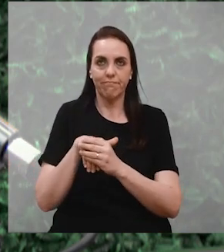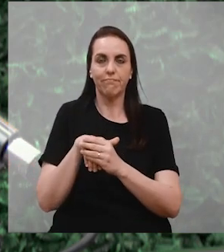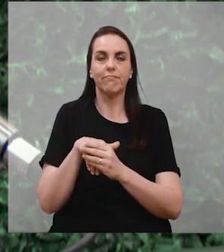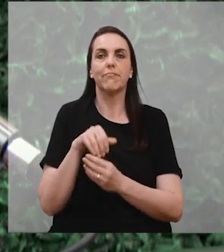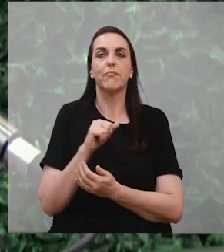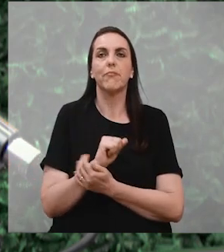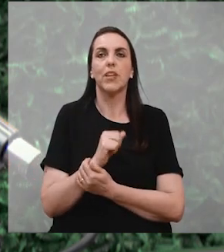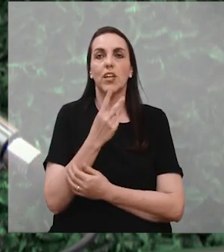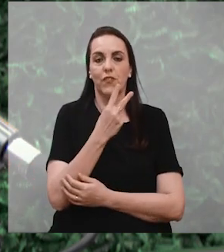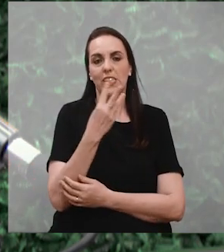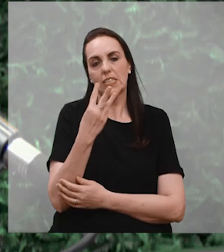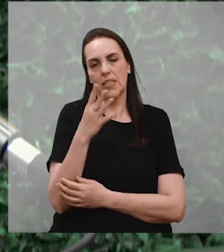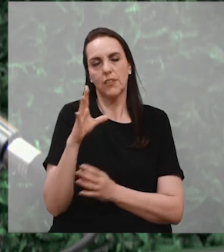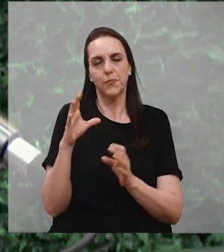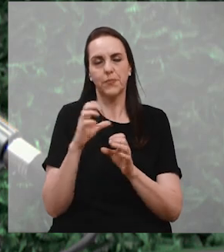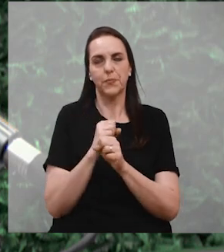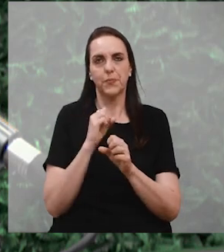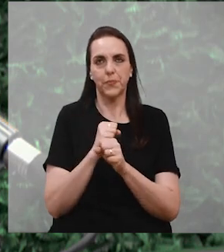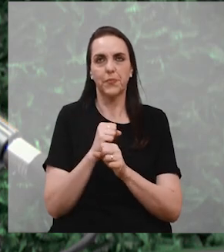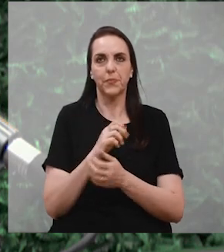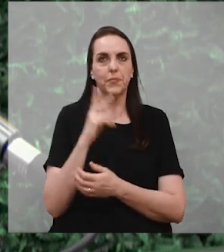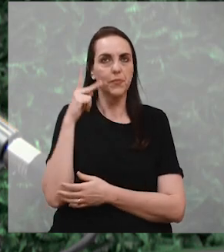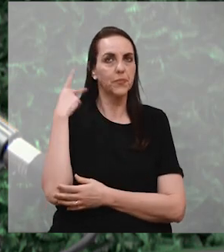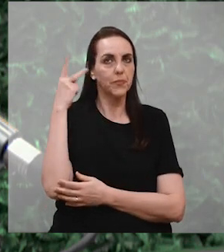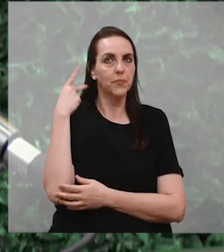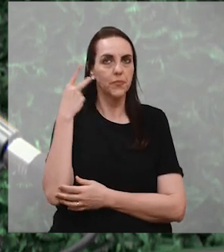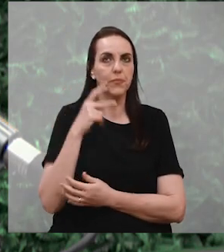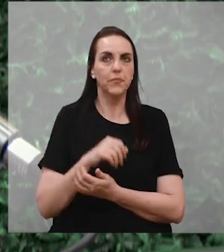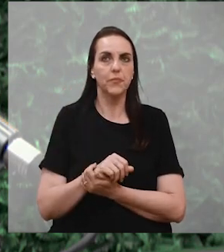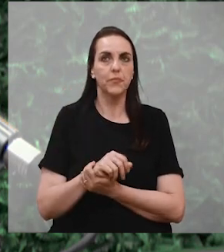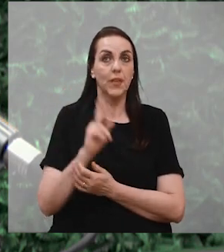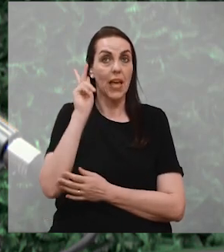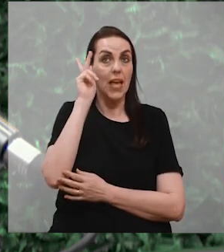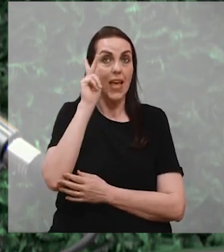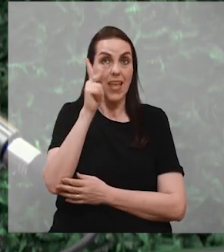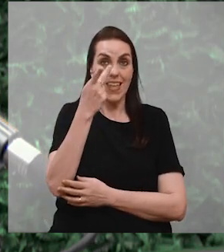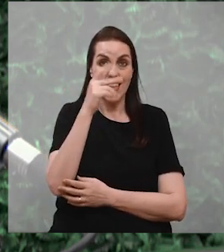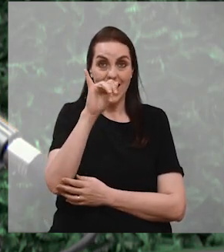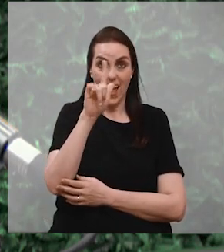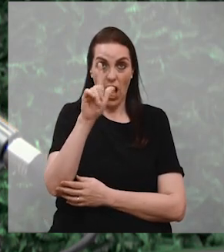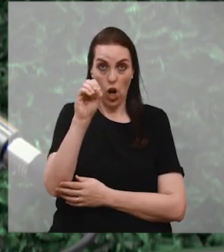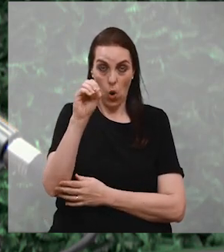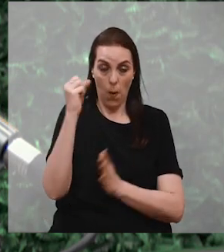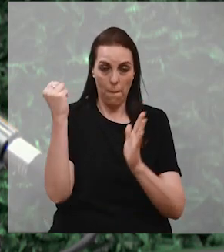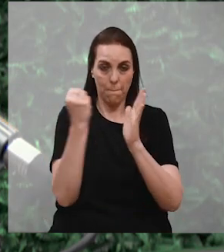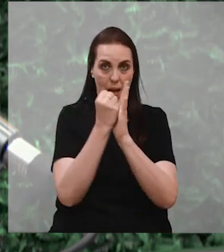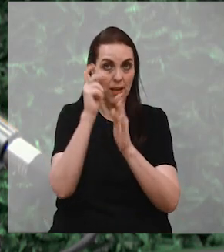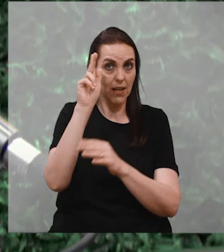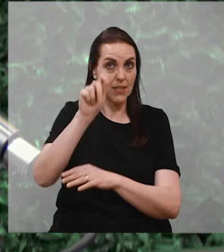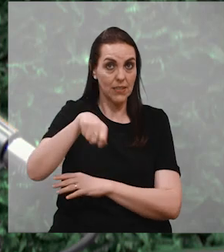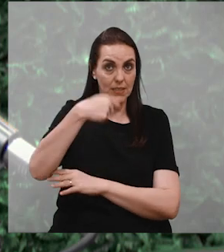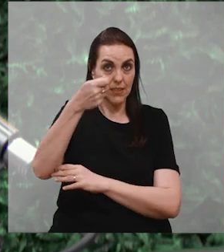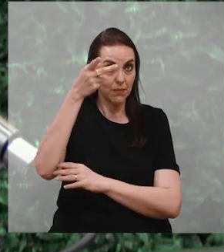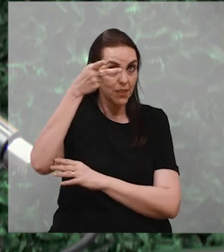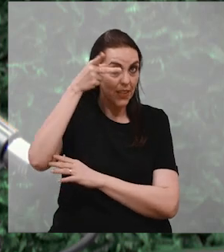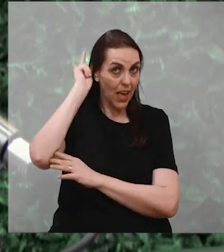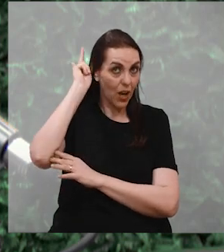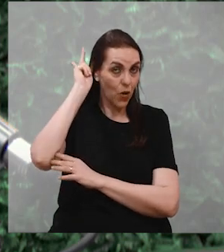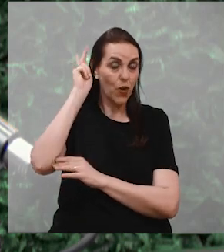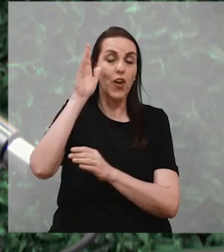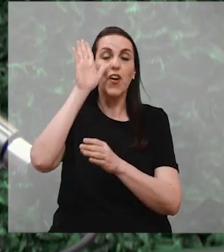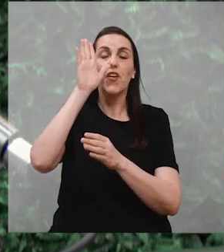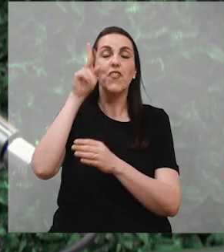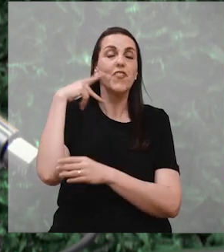de 23, né, que Caxias tem. Iago Morandi vem marcar a história de Caxias do Sul, sendo o vereador mais